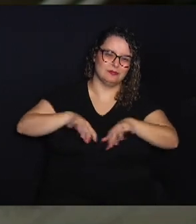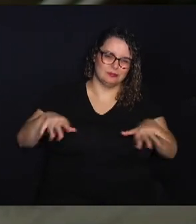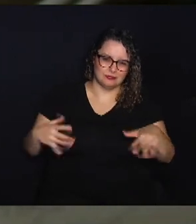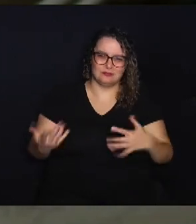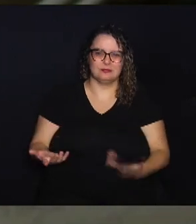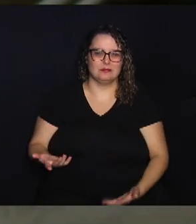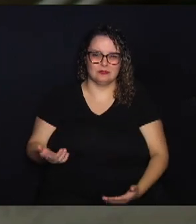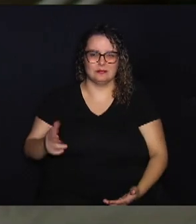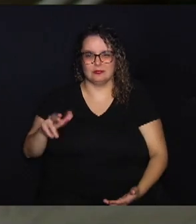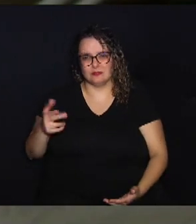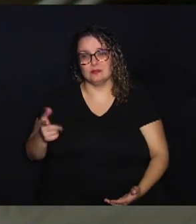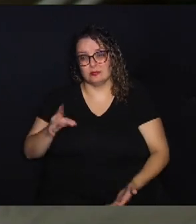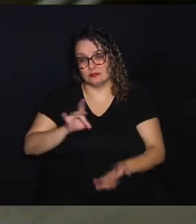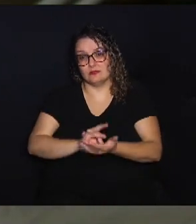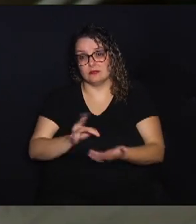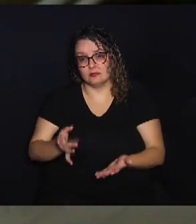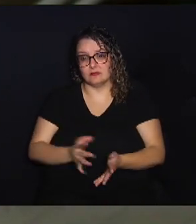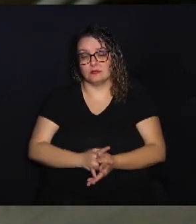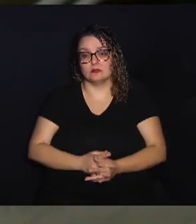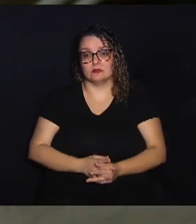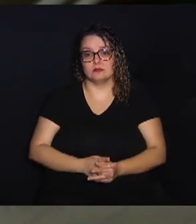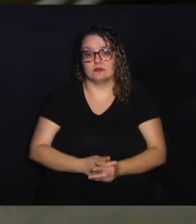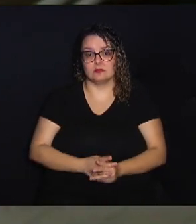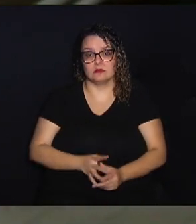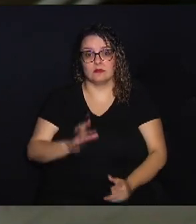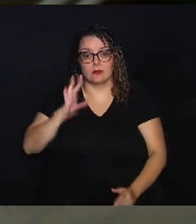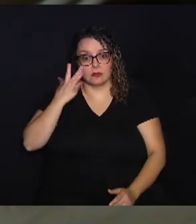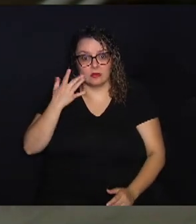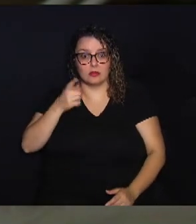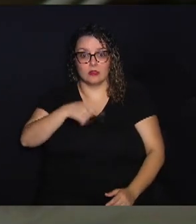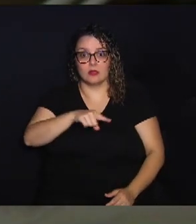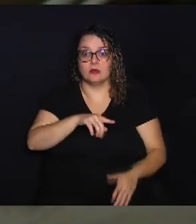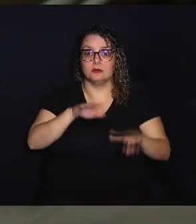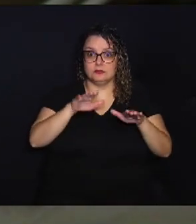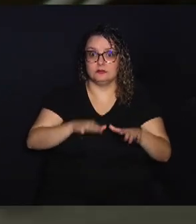nenhum momento, na verdade, né? Eu acho que eles estão ali